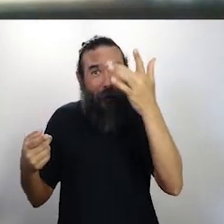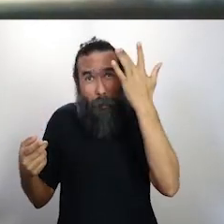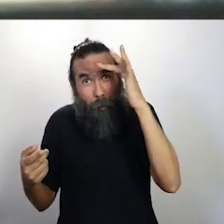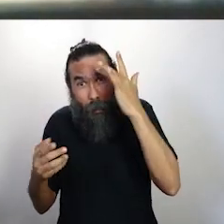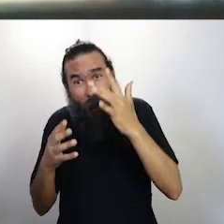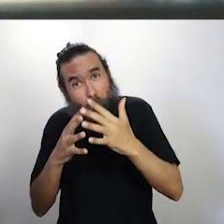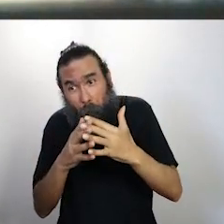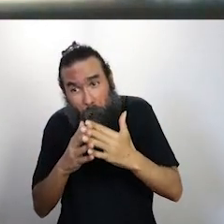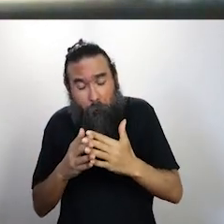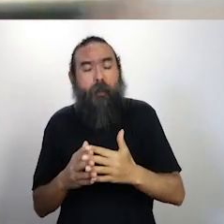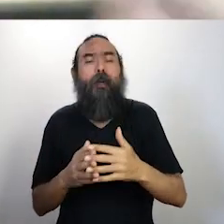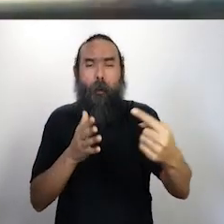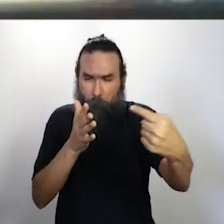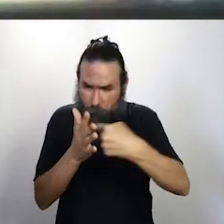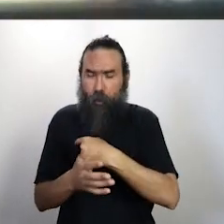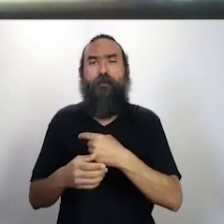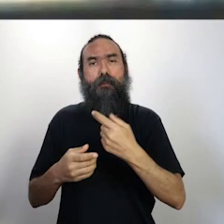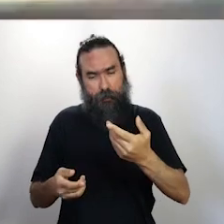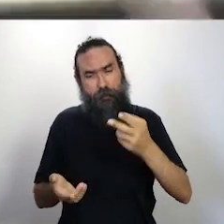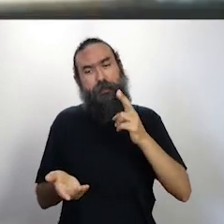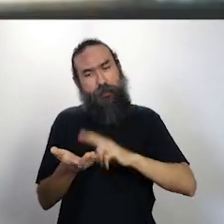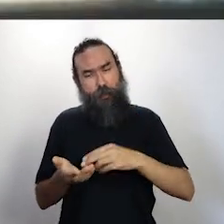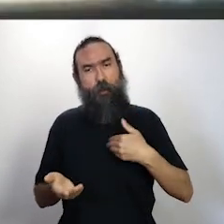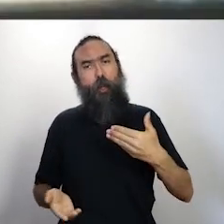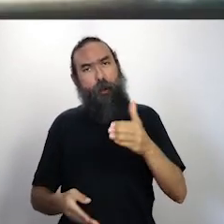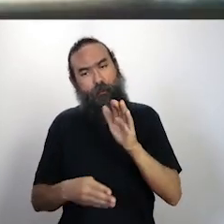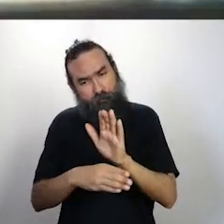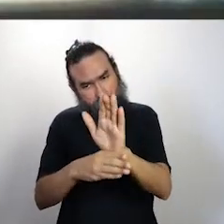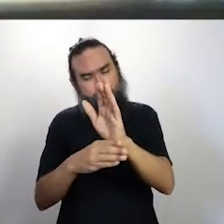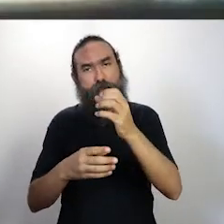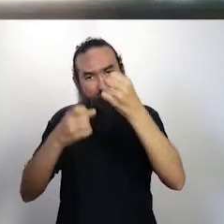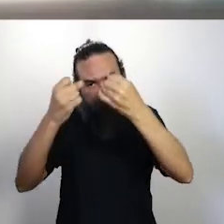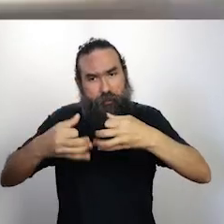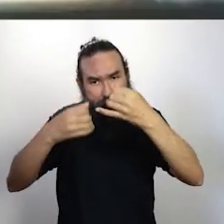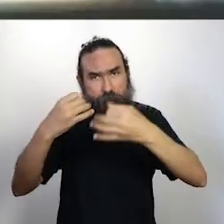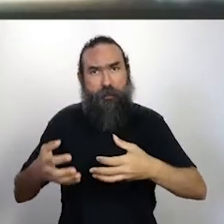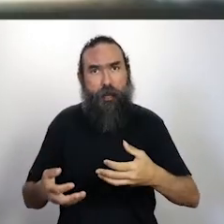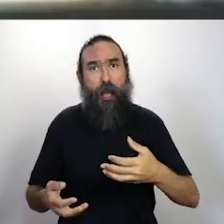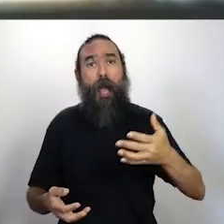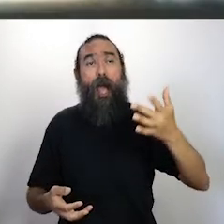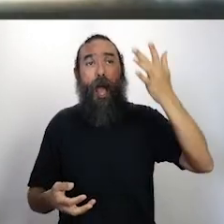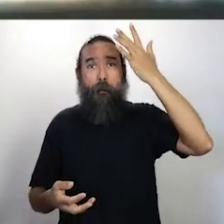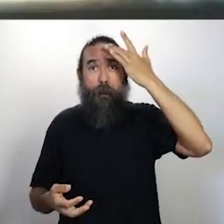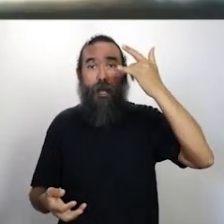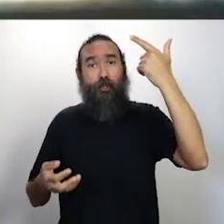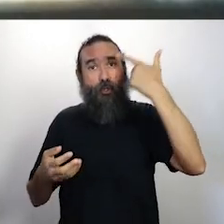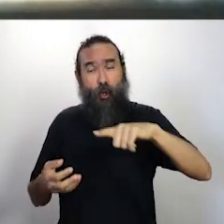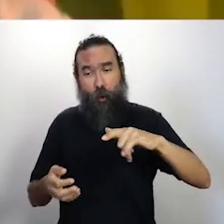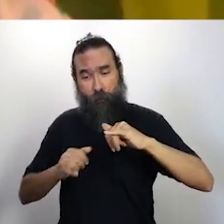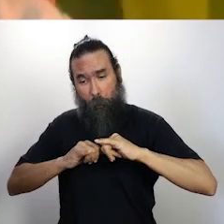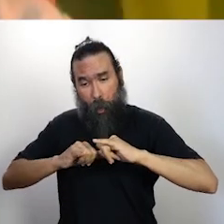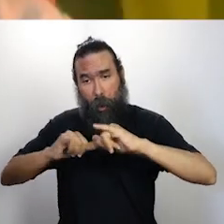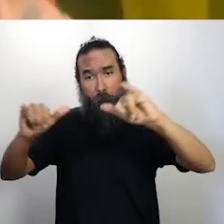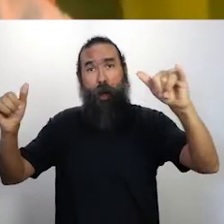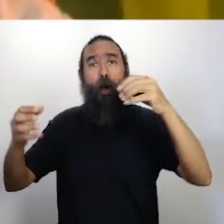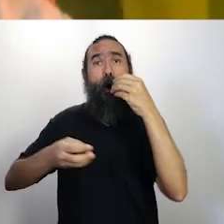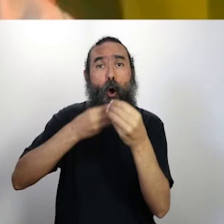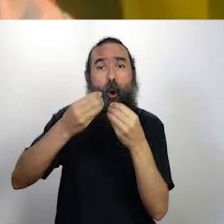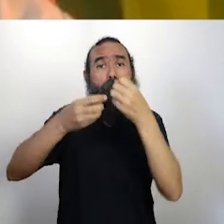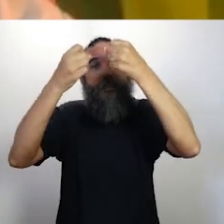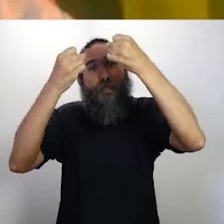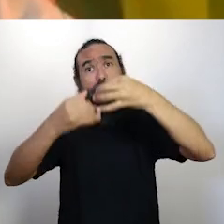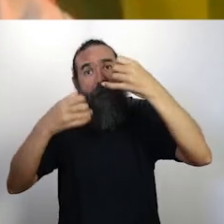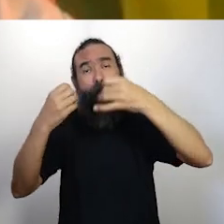a gente corre atrás Cris então eu já disse para vocês estou compartilhando as notas técnicas amanhã teremos mais uma nota técnica sobre a questão do